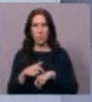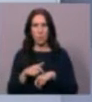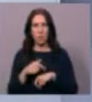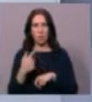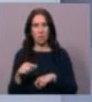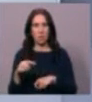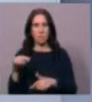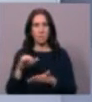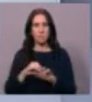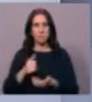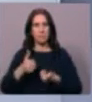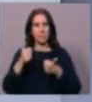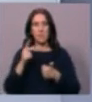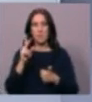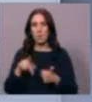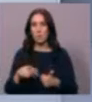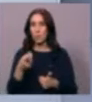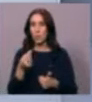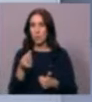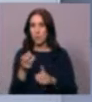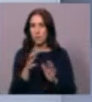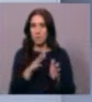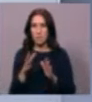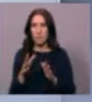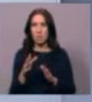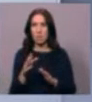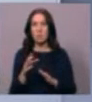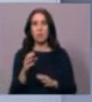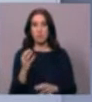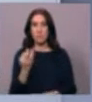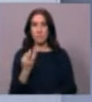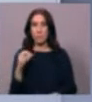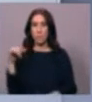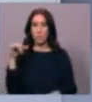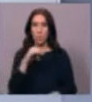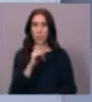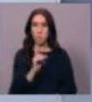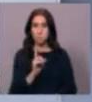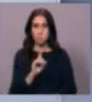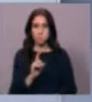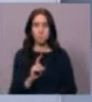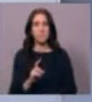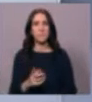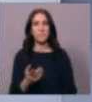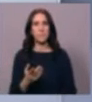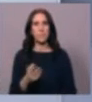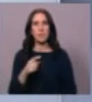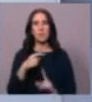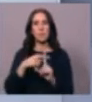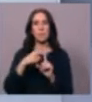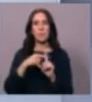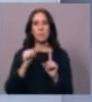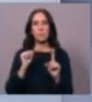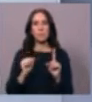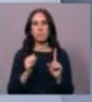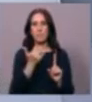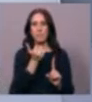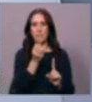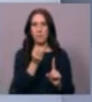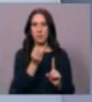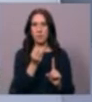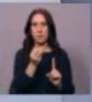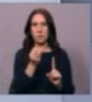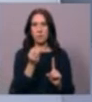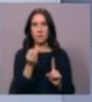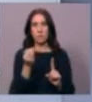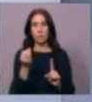aeroporto cerca de 90 km por hora, que impossibilita muitos dos voos. Temperaturas aqui da ordem dos 20 graus, isto que estamos